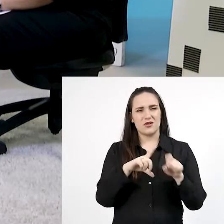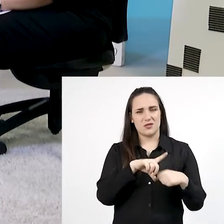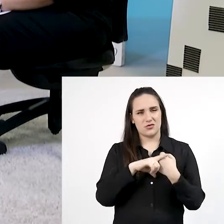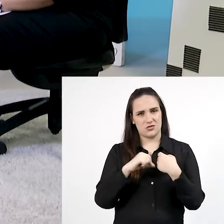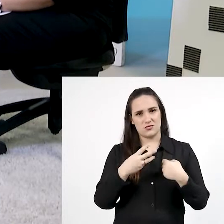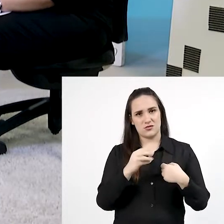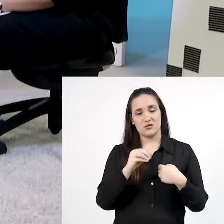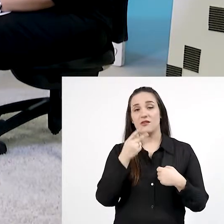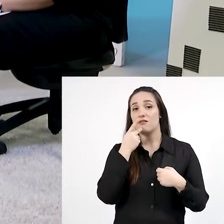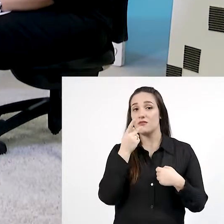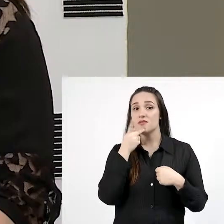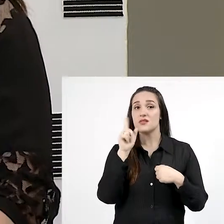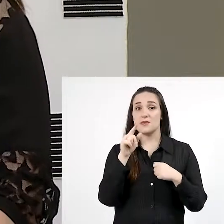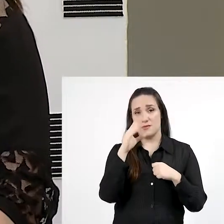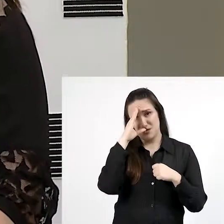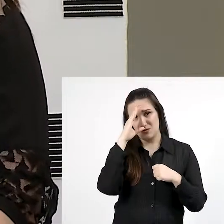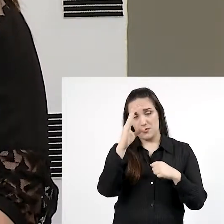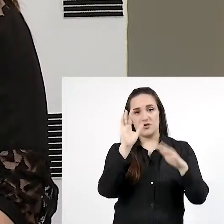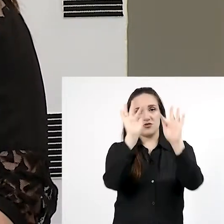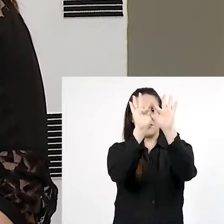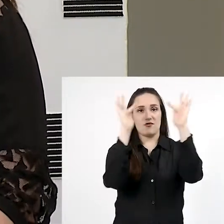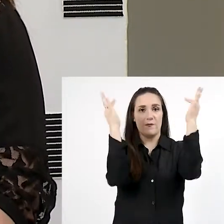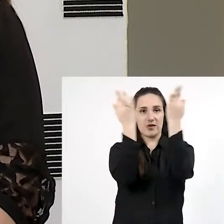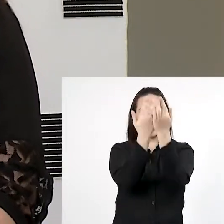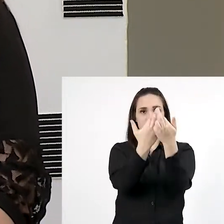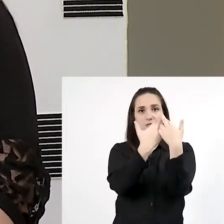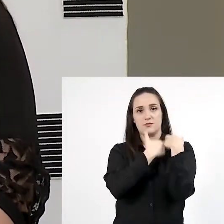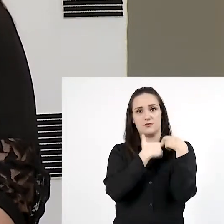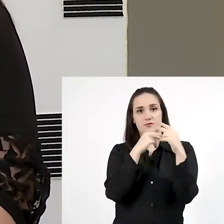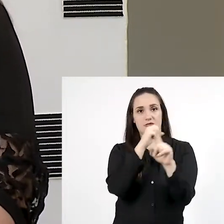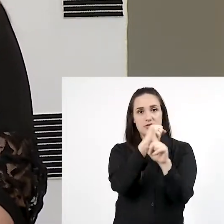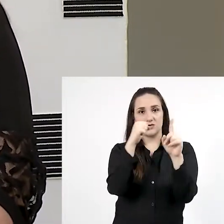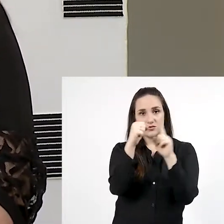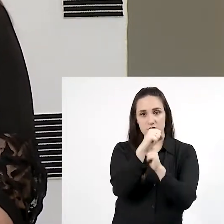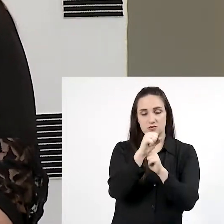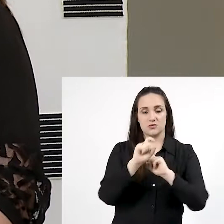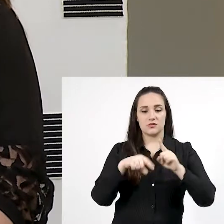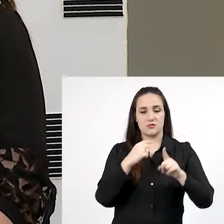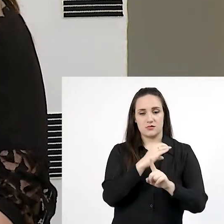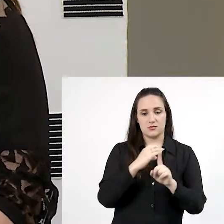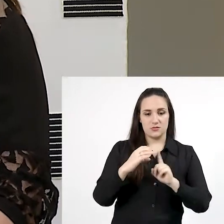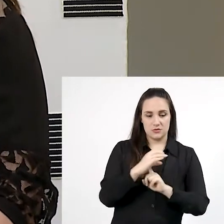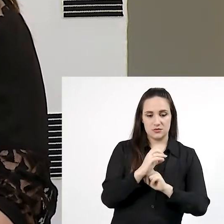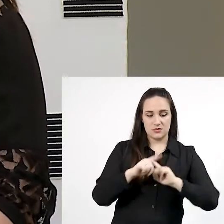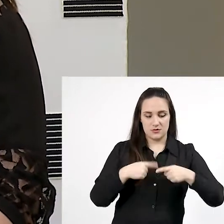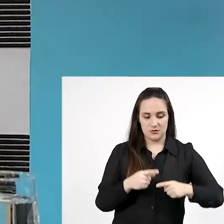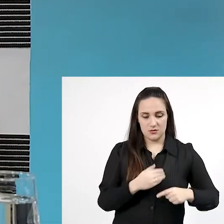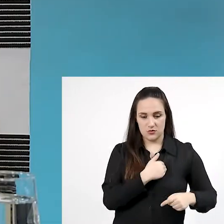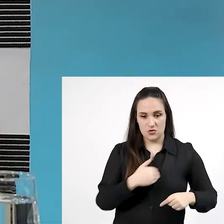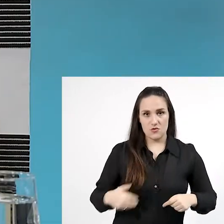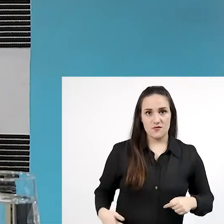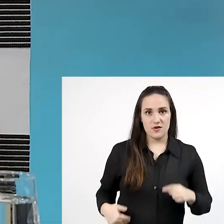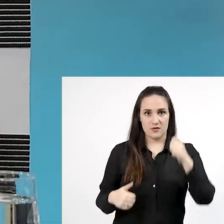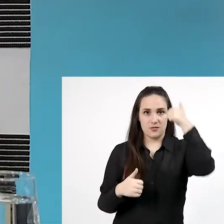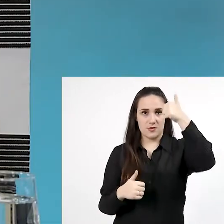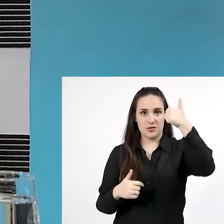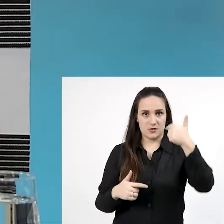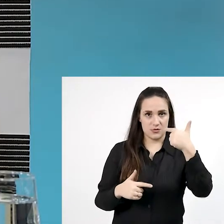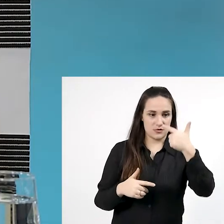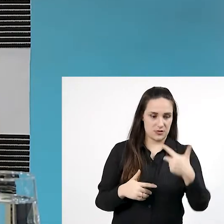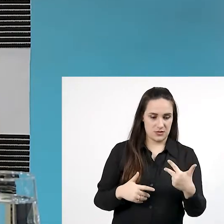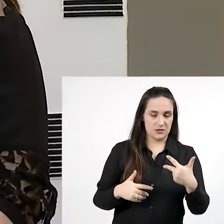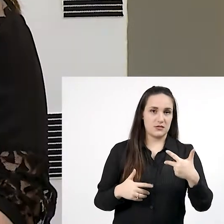que a obrigação é da família, da sociedade, da comunidade, depois do poder público. Então, a gente percebe a importância